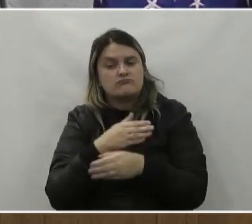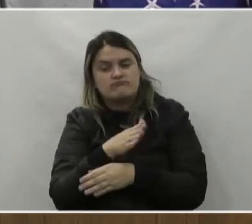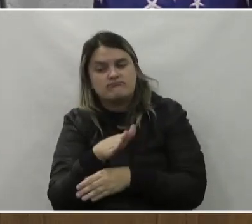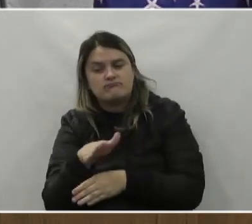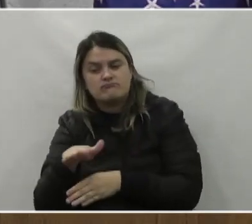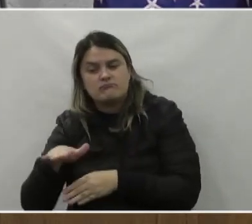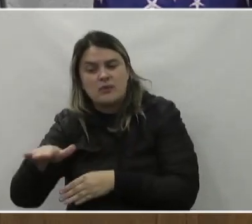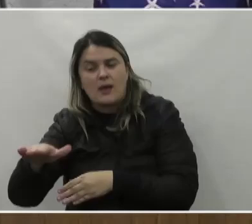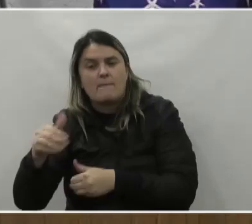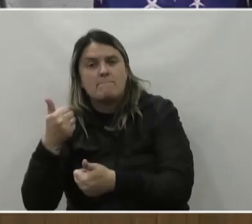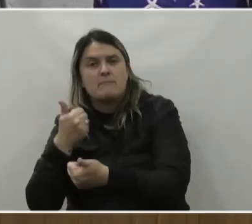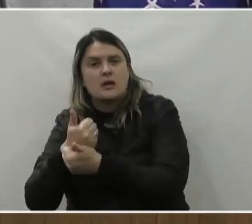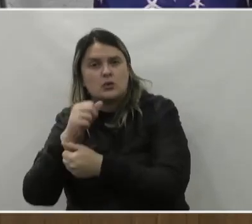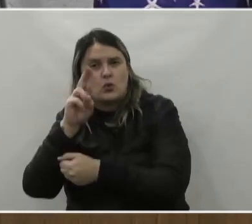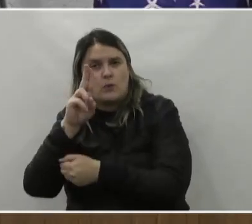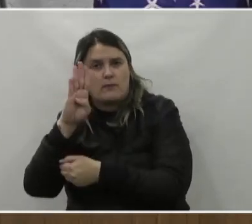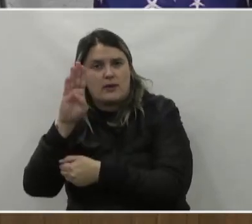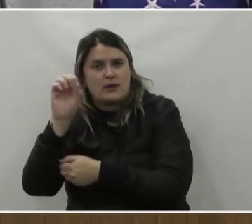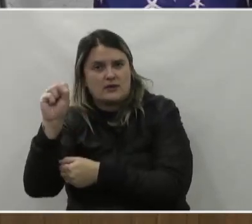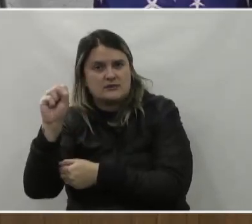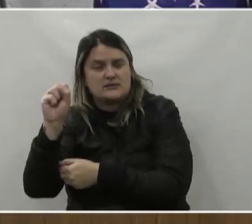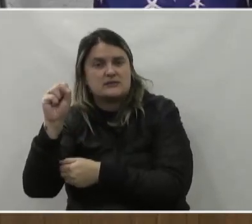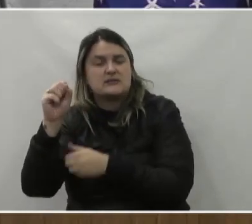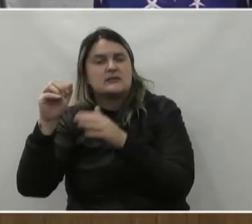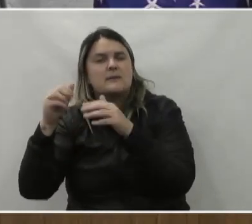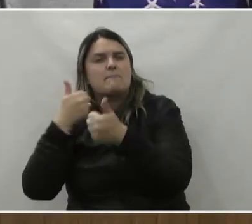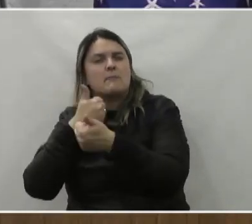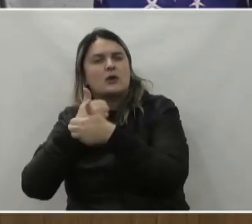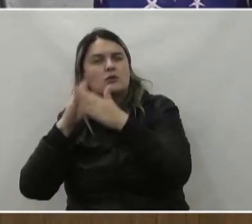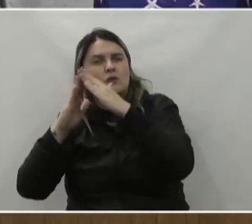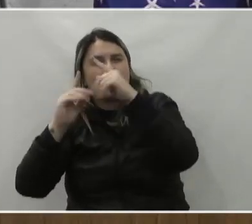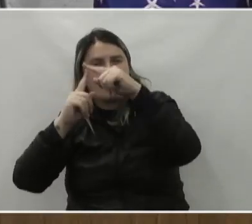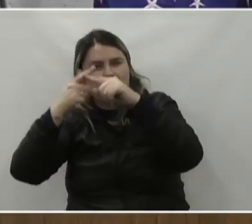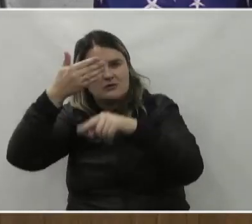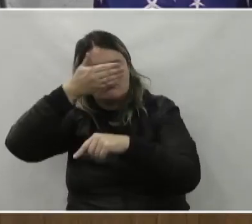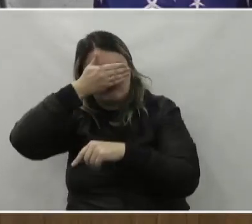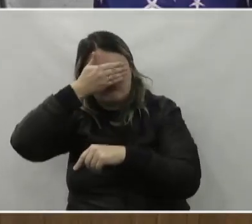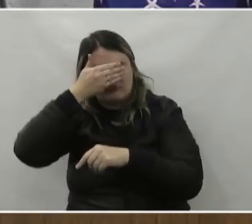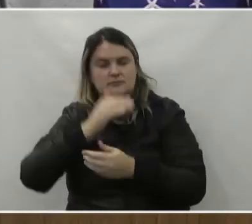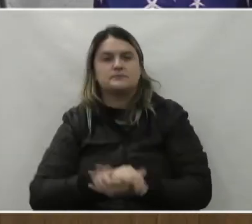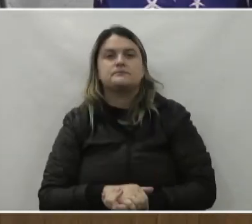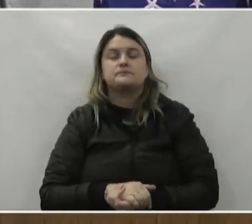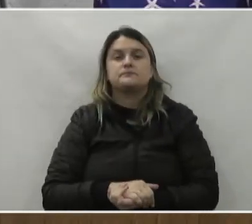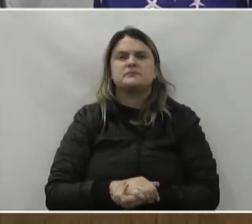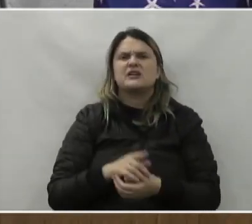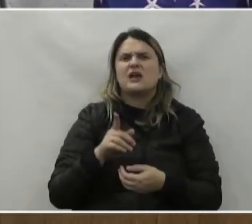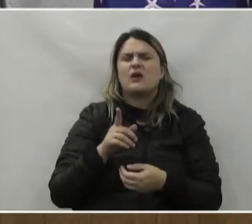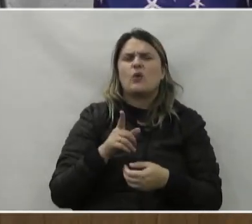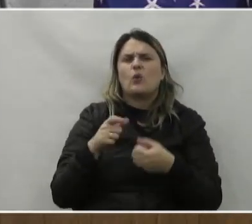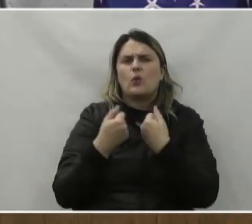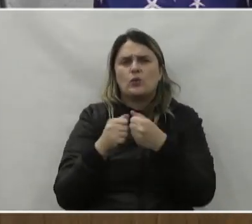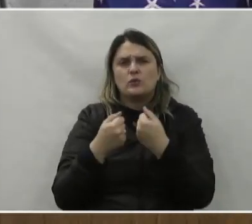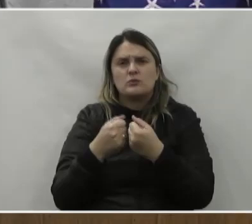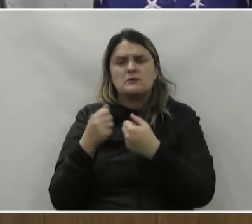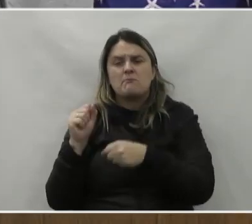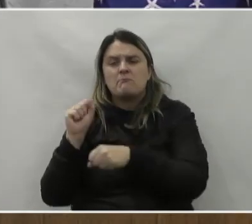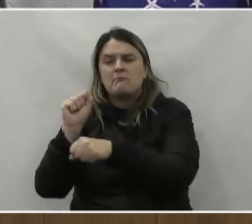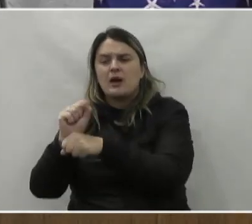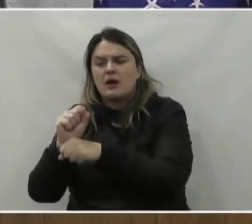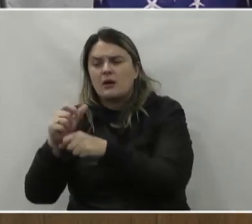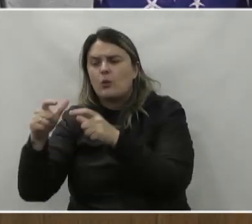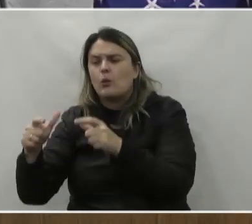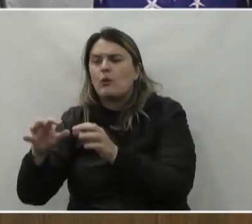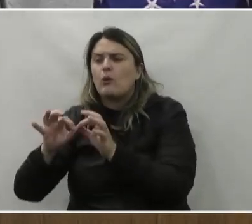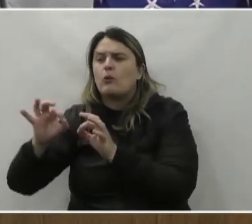próximo da unidade de saúde do bairro Salete. Justificativa. Atualmente, o ônibus realiza a parada em local